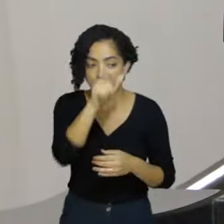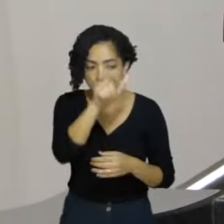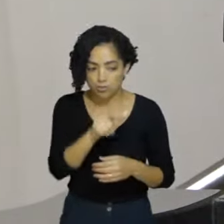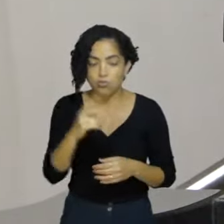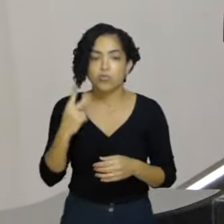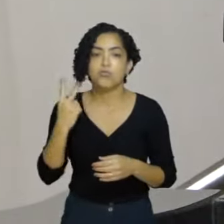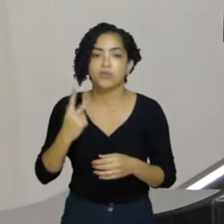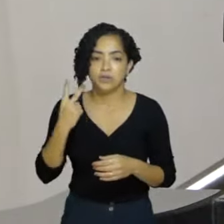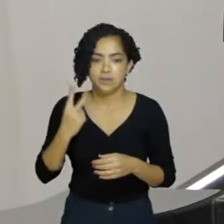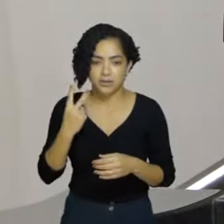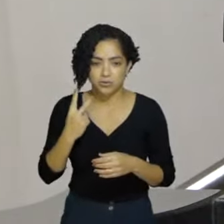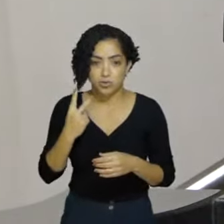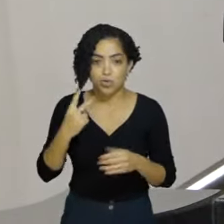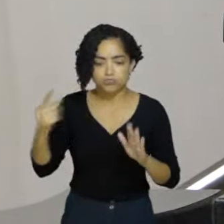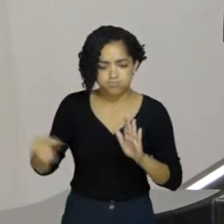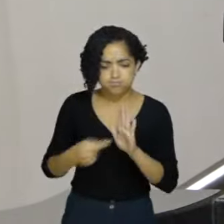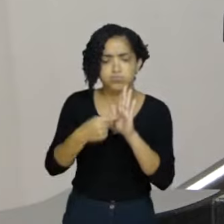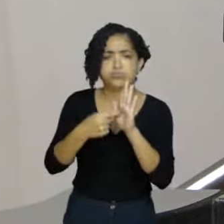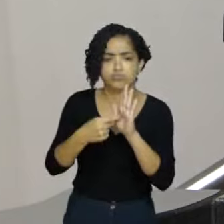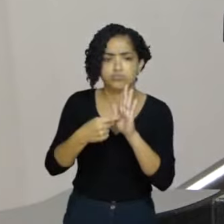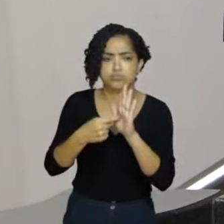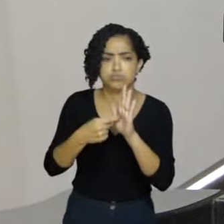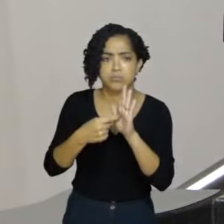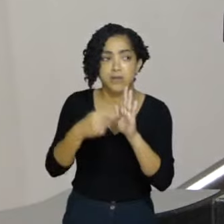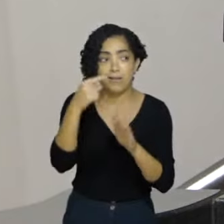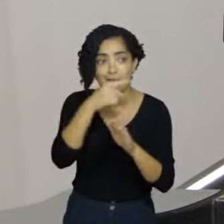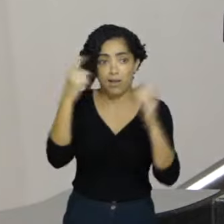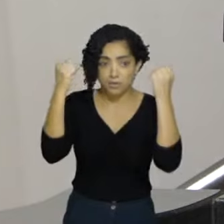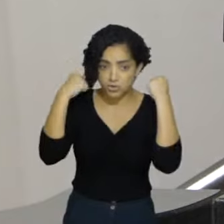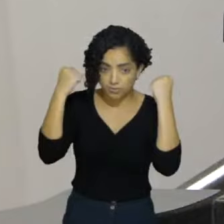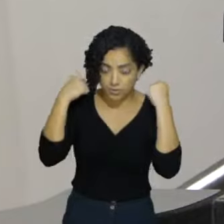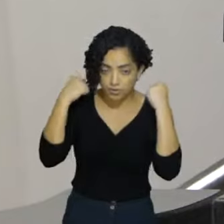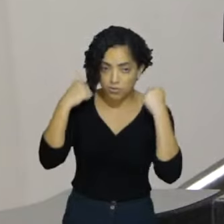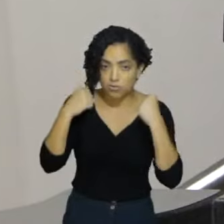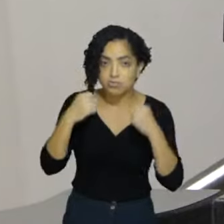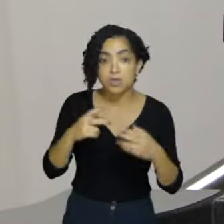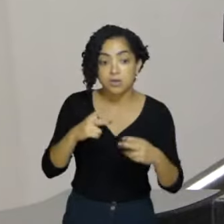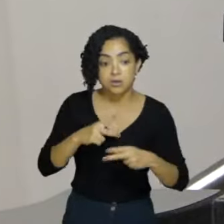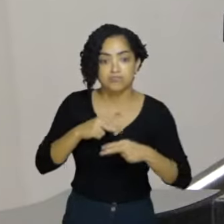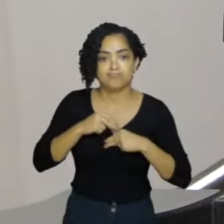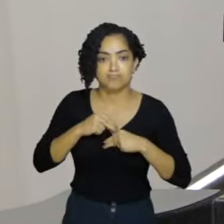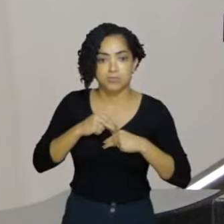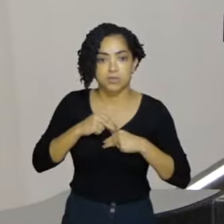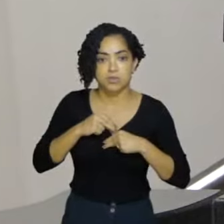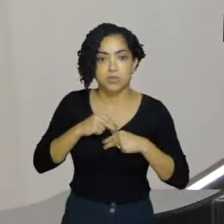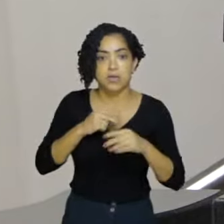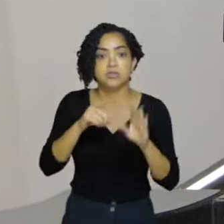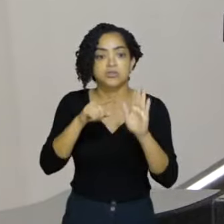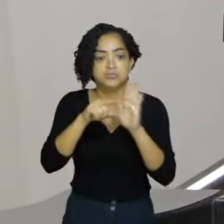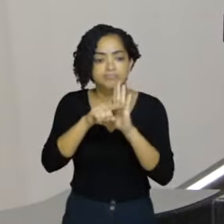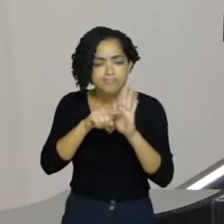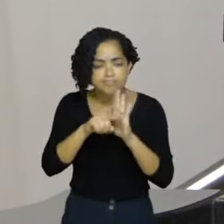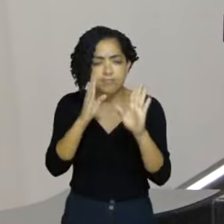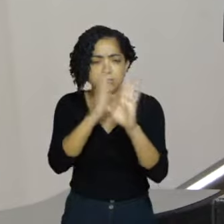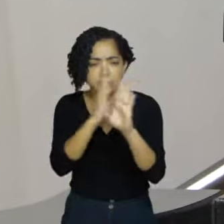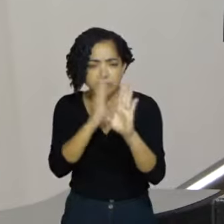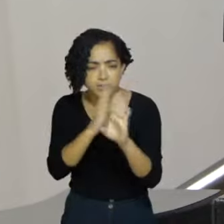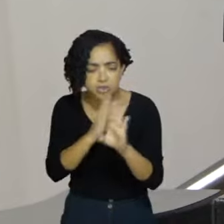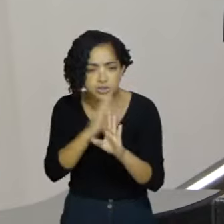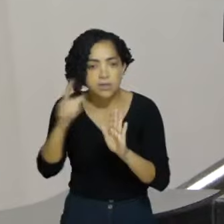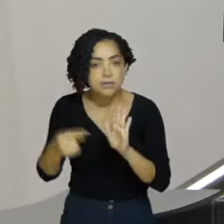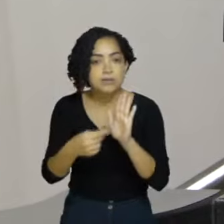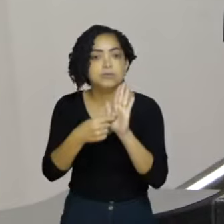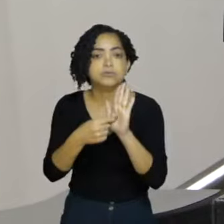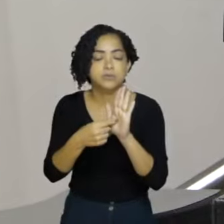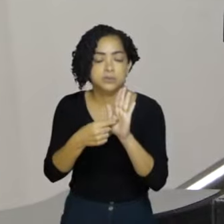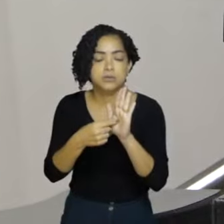essa denúncia lá em Chapecó, e eu quero dar o mérito da iniciativa de investigar e denunciar ao vereador, que é nosso parceiro, nosso amigo, lá